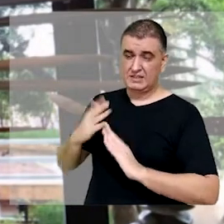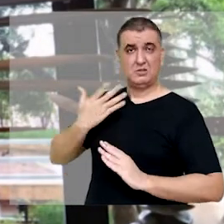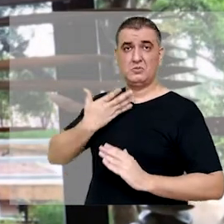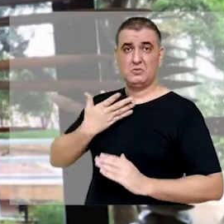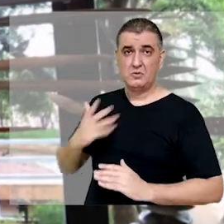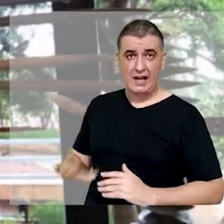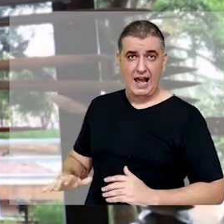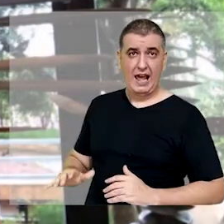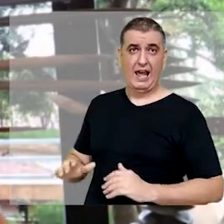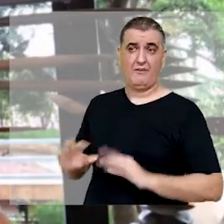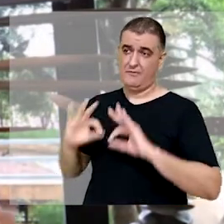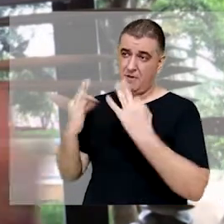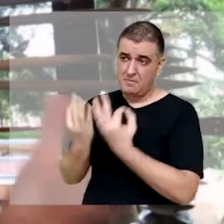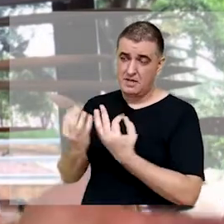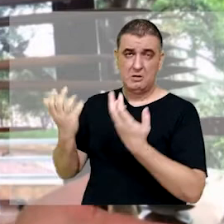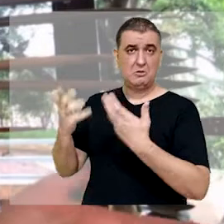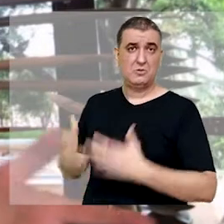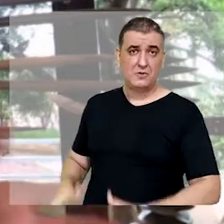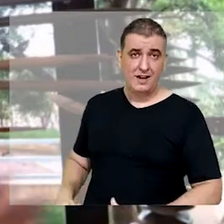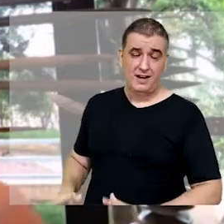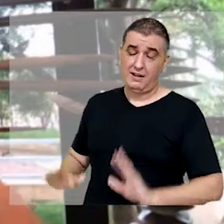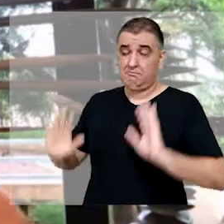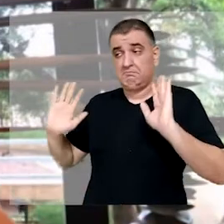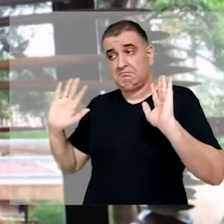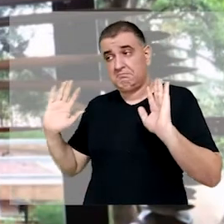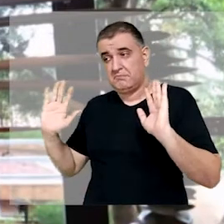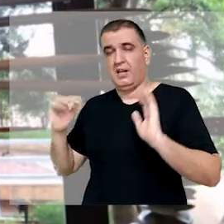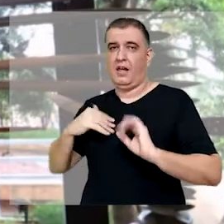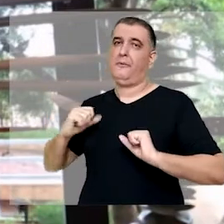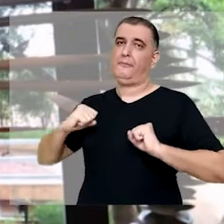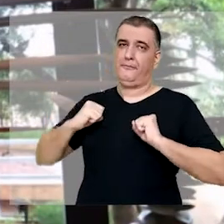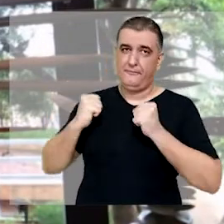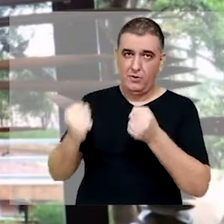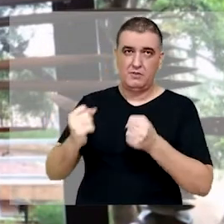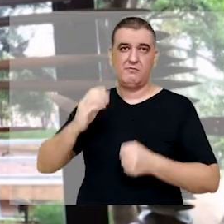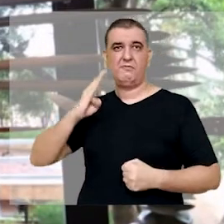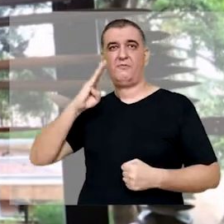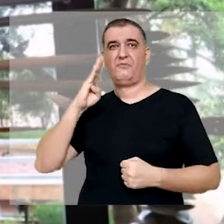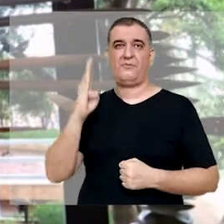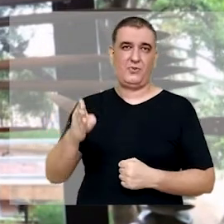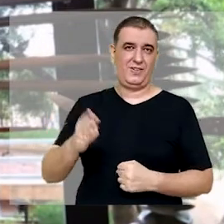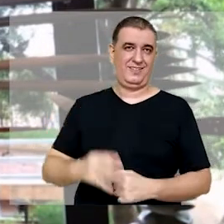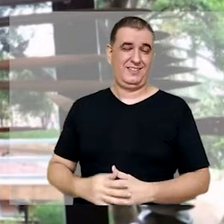na minha casa, dizer, ai, que bom, minha filha, vai para fazer arte. Não.